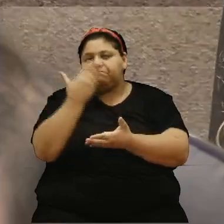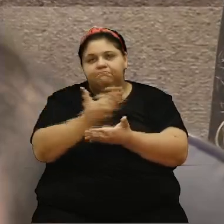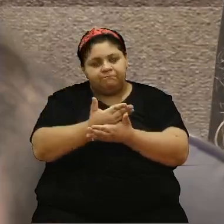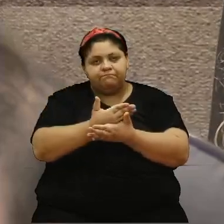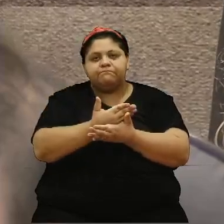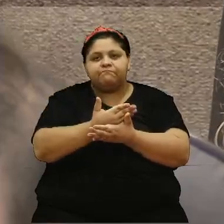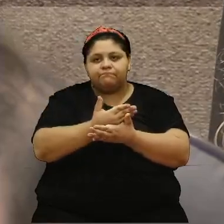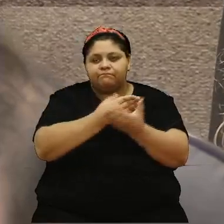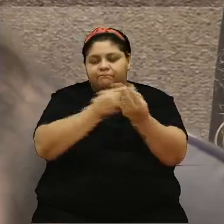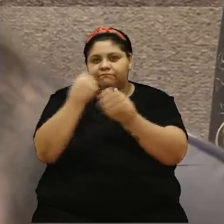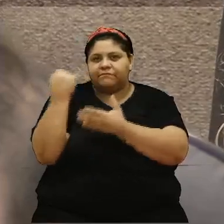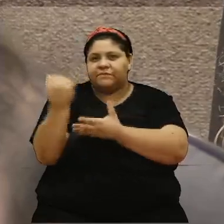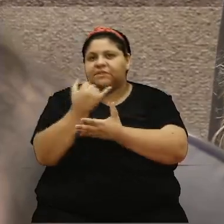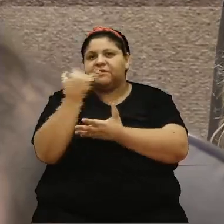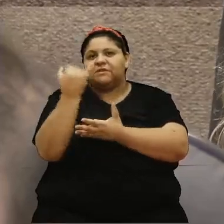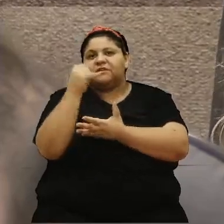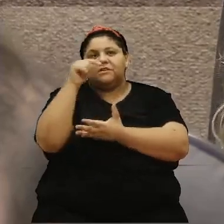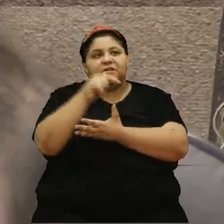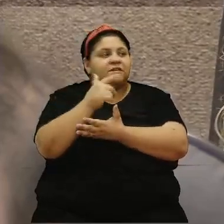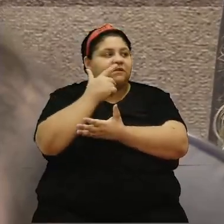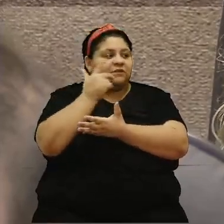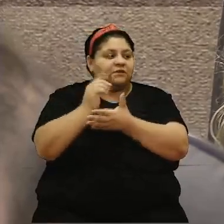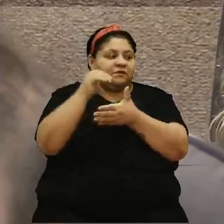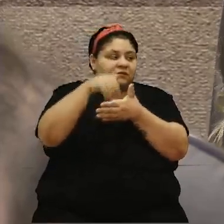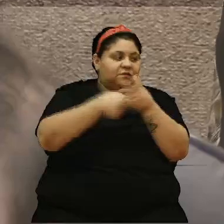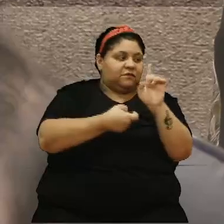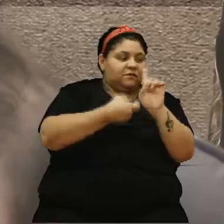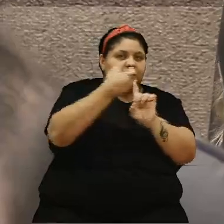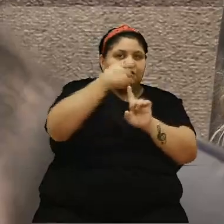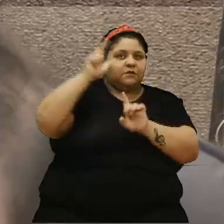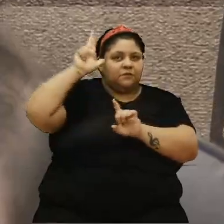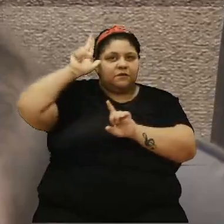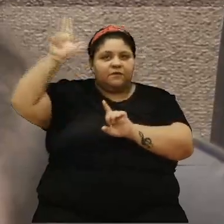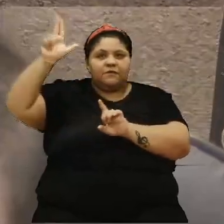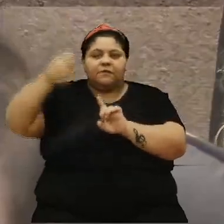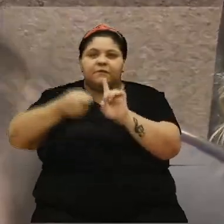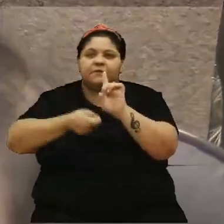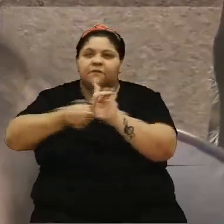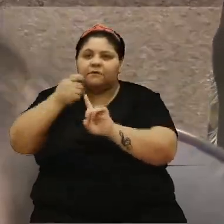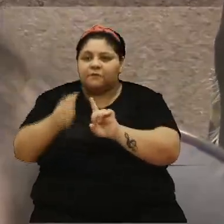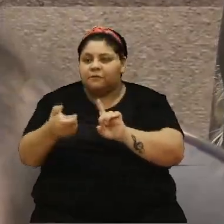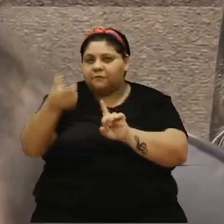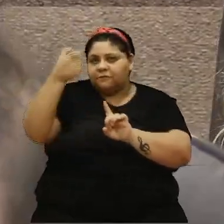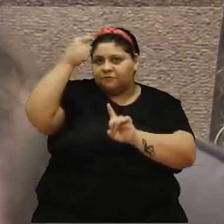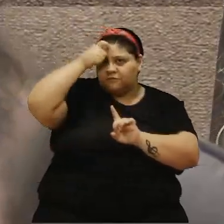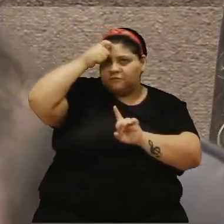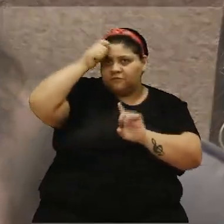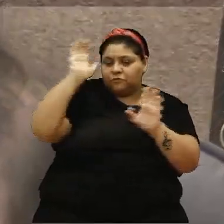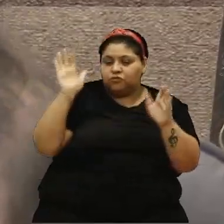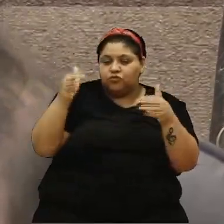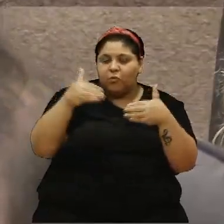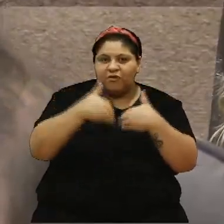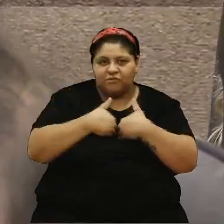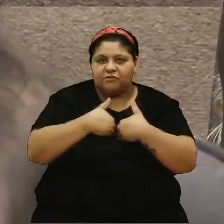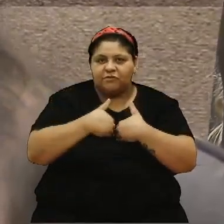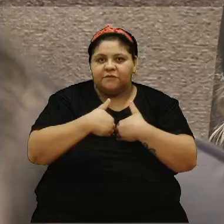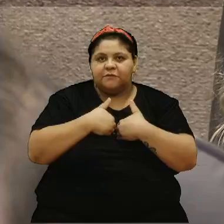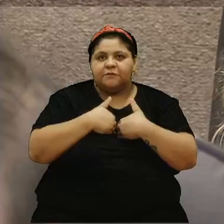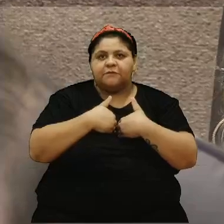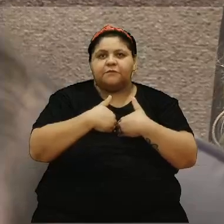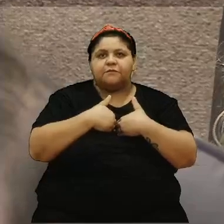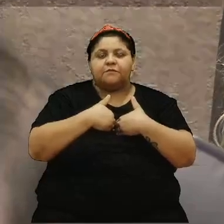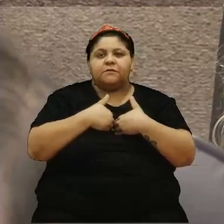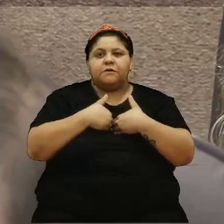que é muito importante, ainda mais ainda falando dentro do mês de abril, né, o mês da conscientização sobre o autismo, que é uma demanda